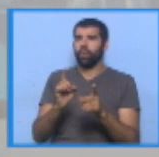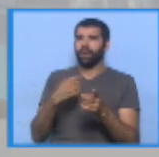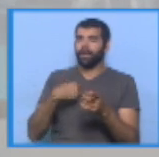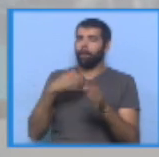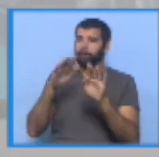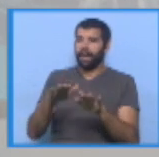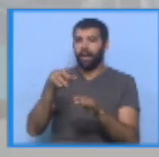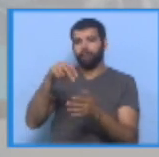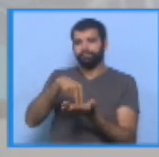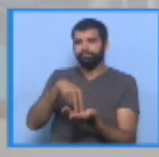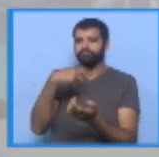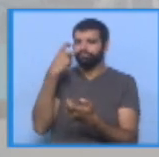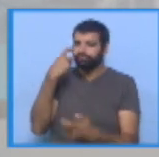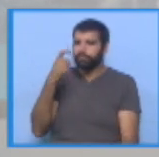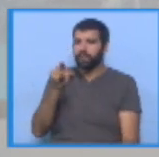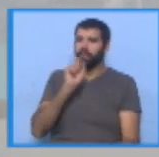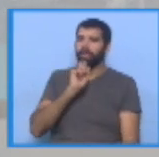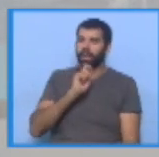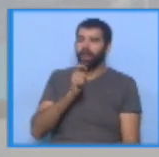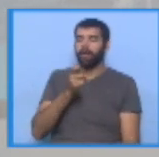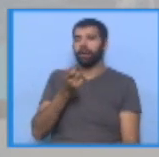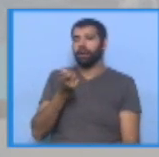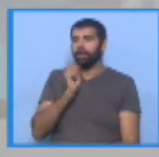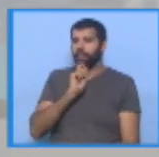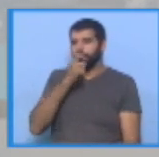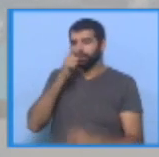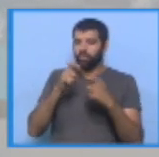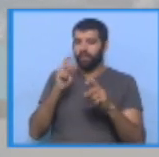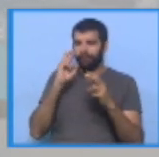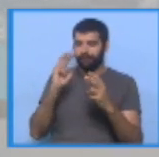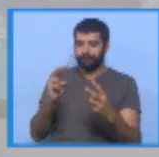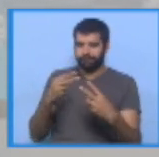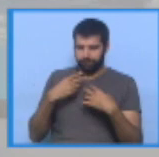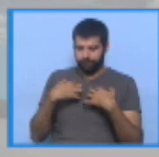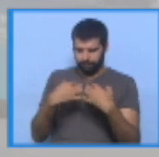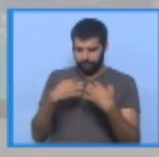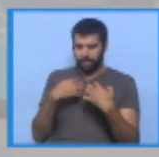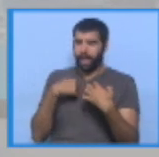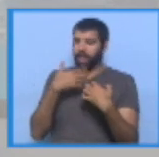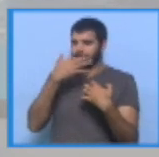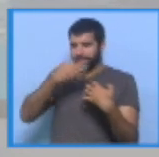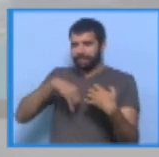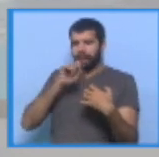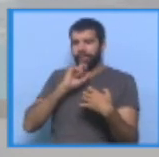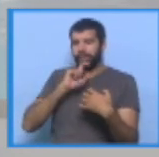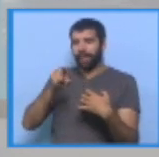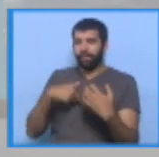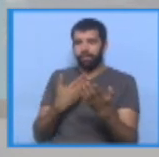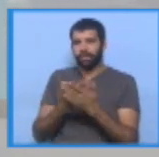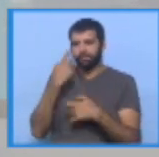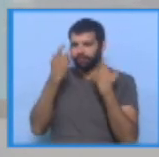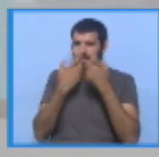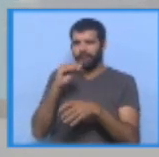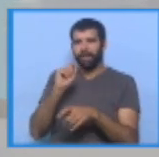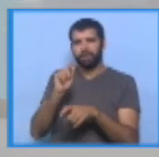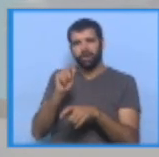facto, esta é uma oportunidade para que as pessoas se reencontrem com as raízes da sua fé. A proposta de reflexão é muito breve, não mais de 10 minutos,